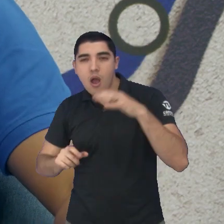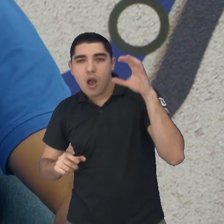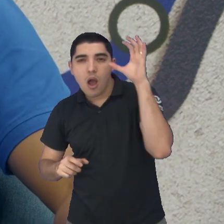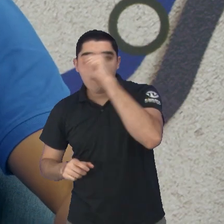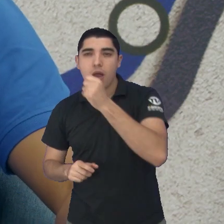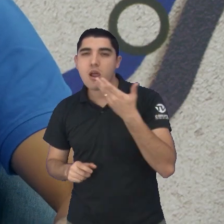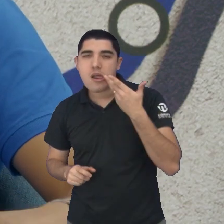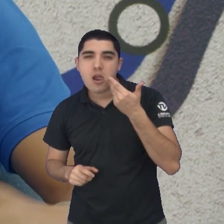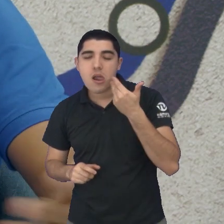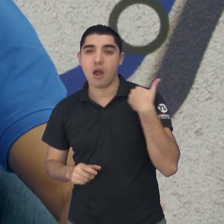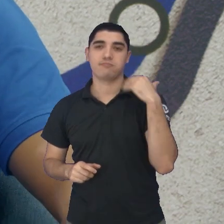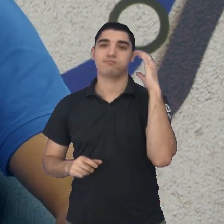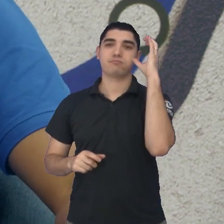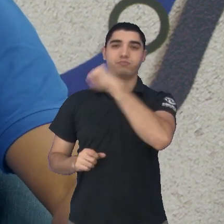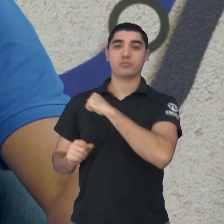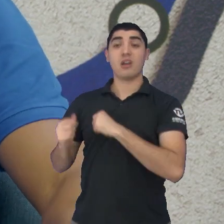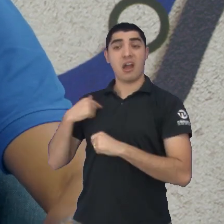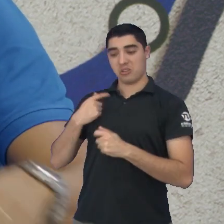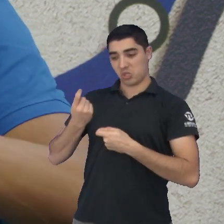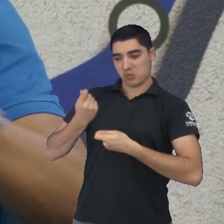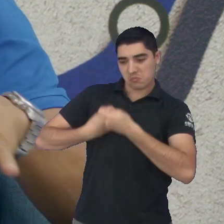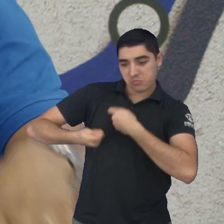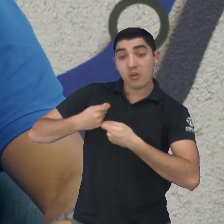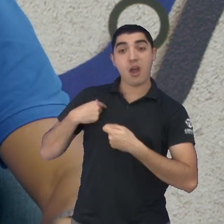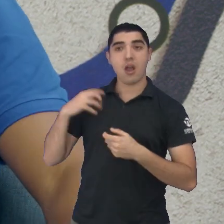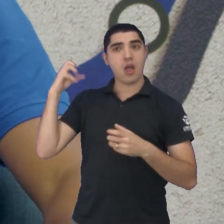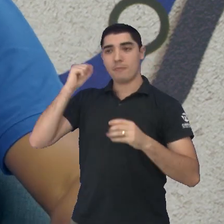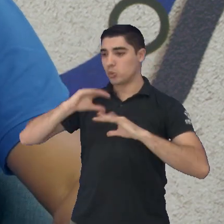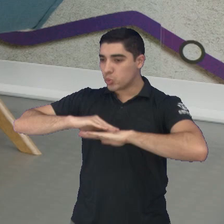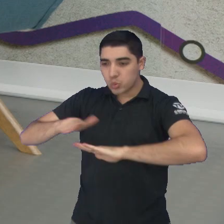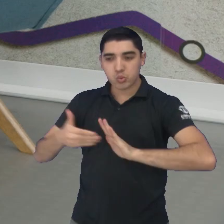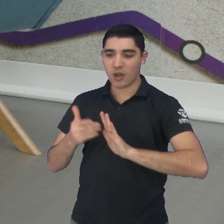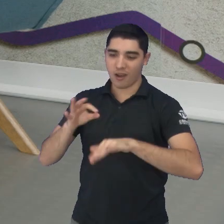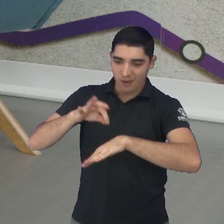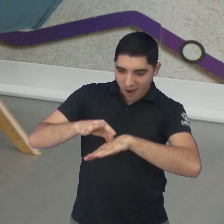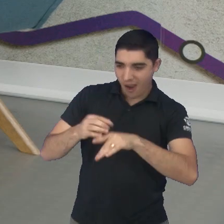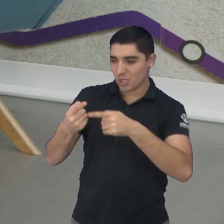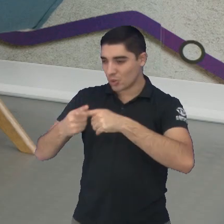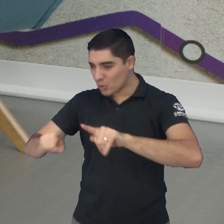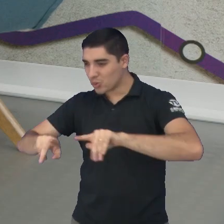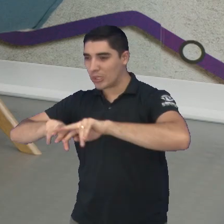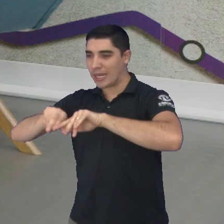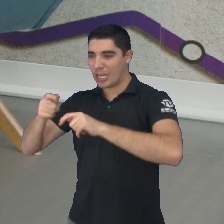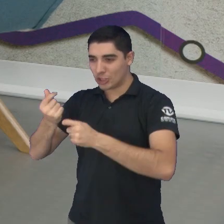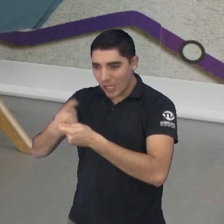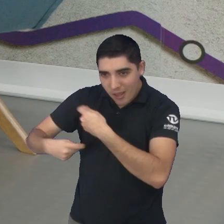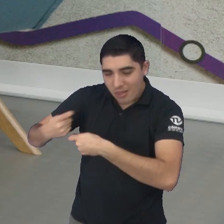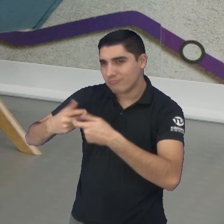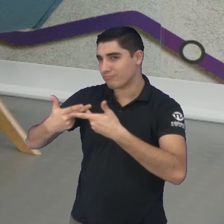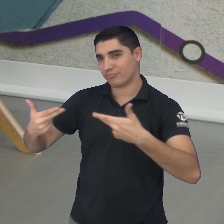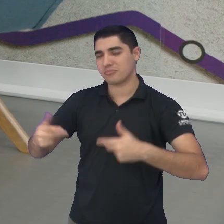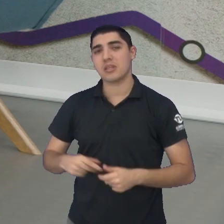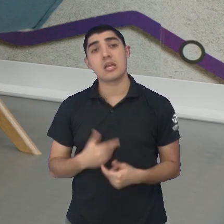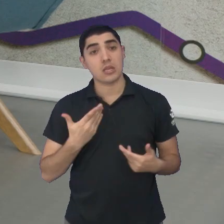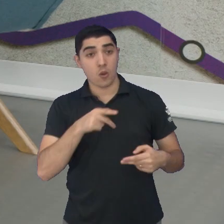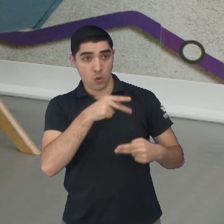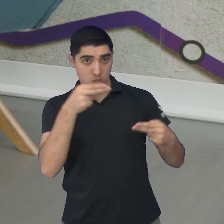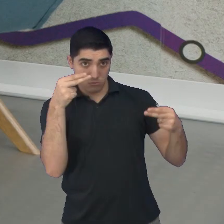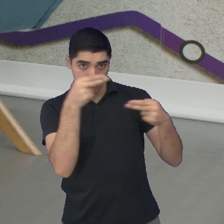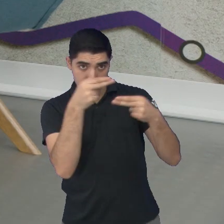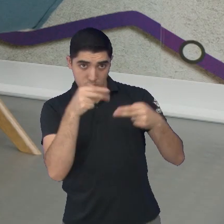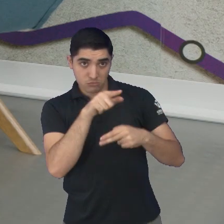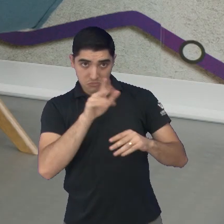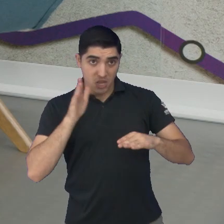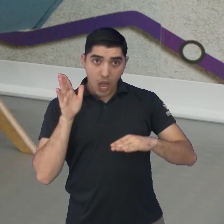Onde tudo começou e a gente aprendeu a fazer tudo, né? Aí ficou completo. E aí, então, os cursos do Sebrae, essa parte financeira,